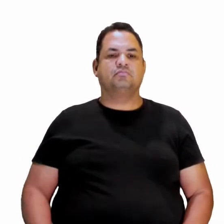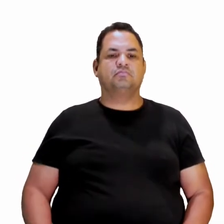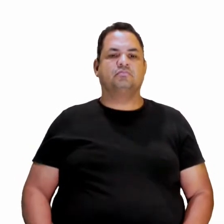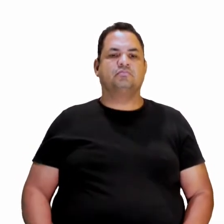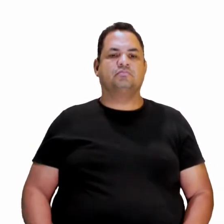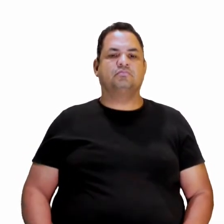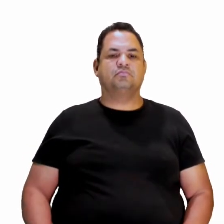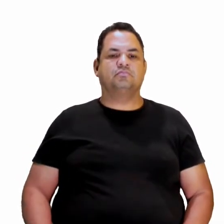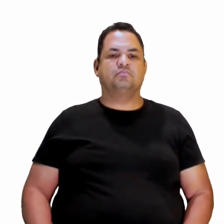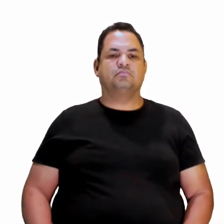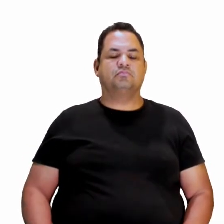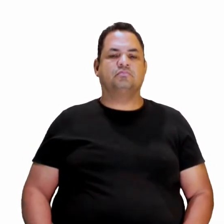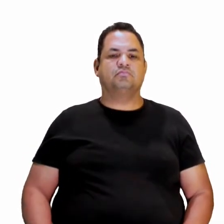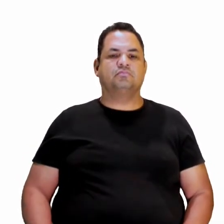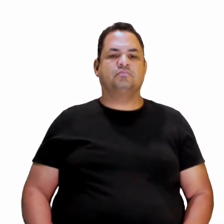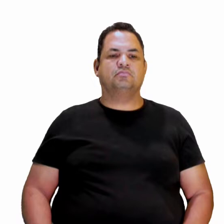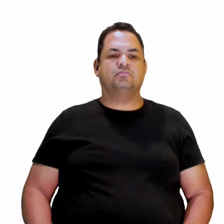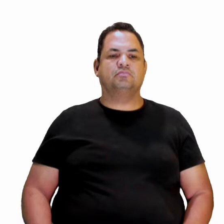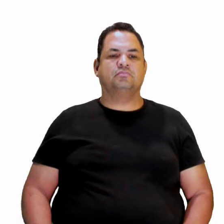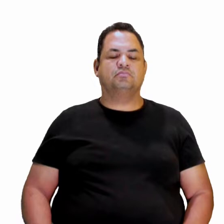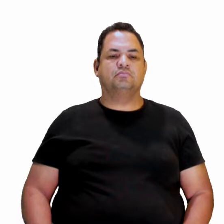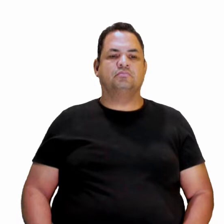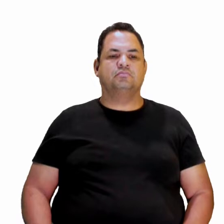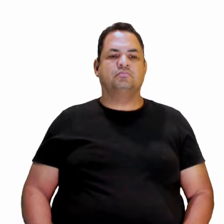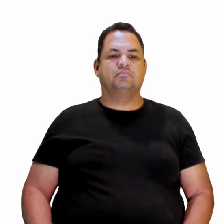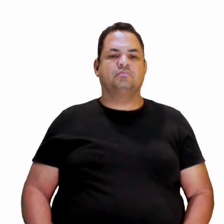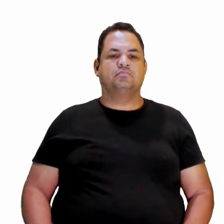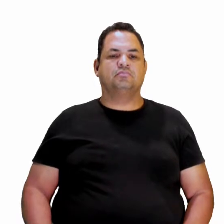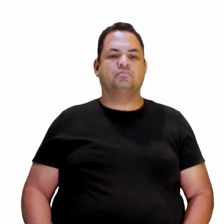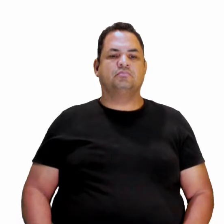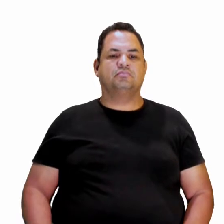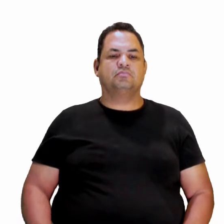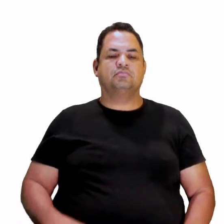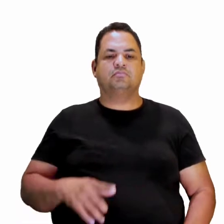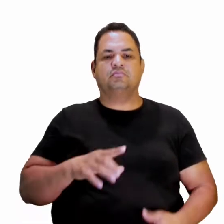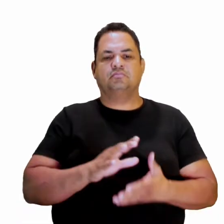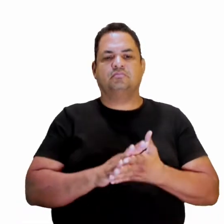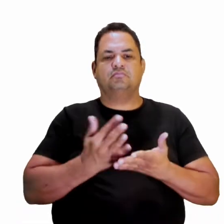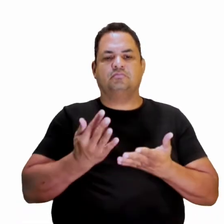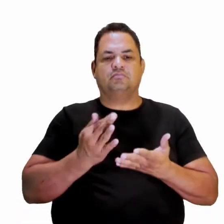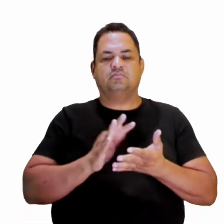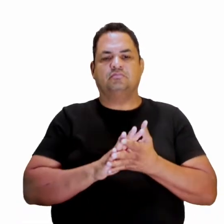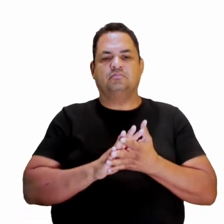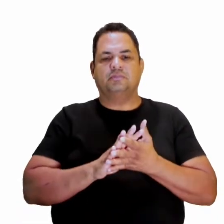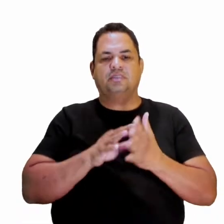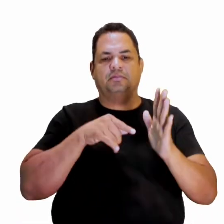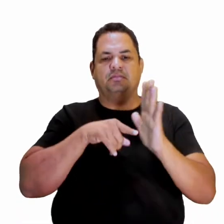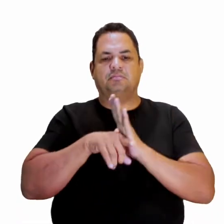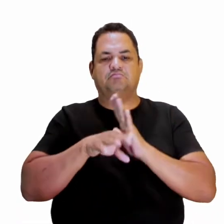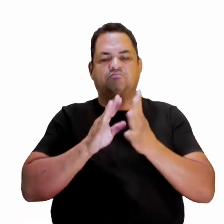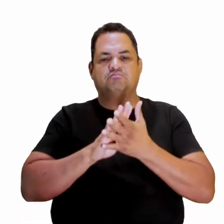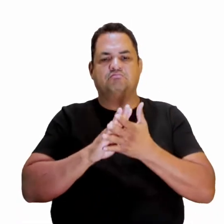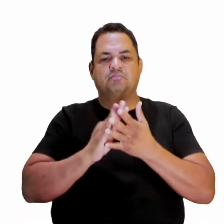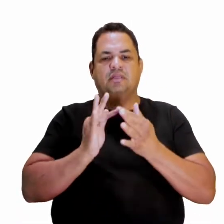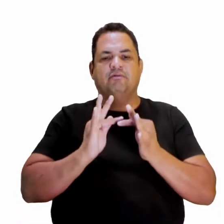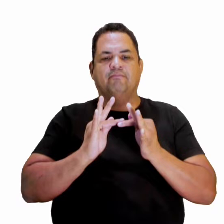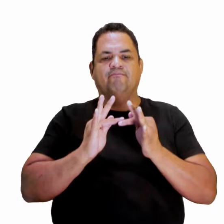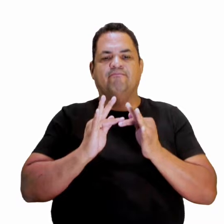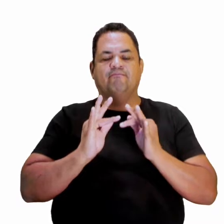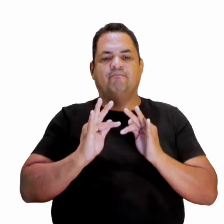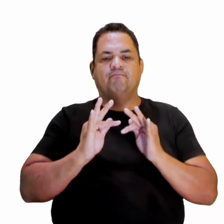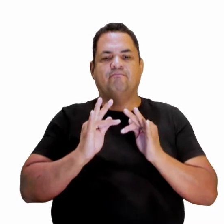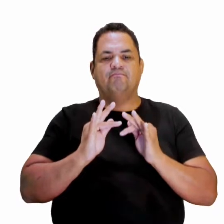doing enough? E temos essas 4 options para completar esta pergunta, para realmente ficar uma